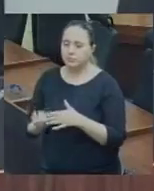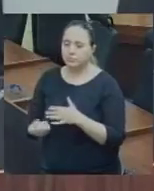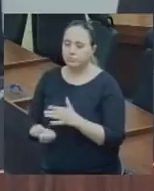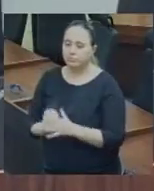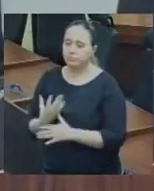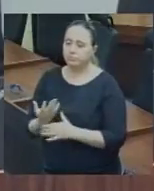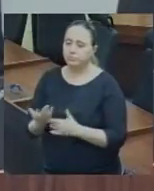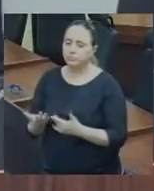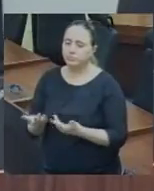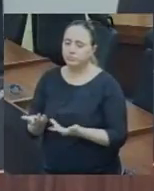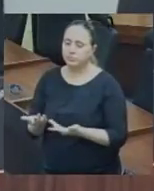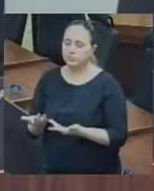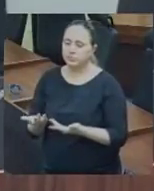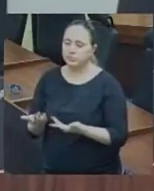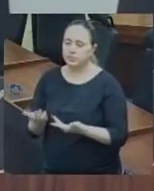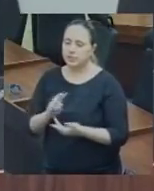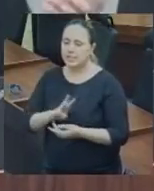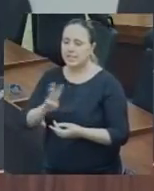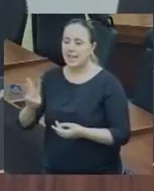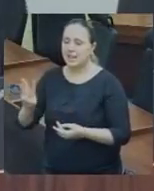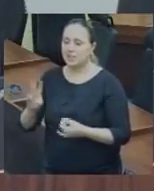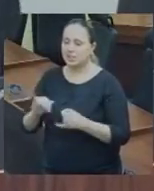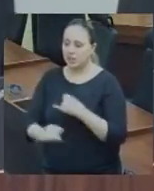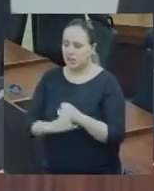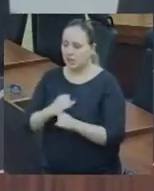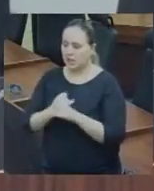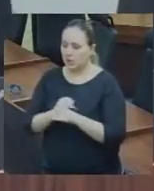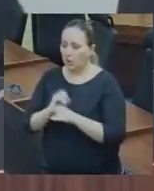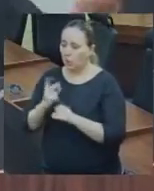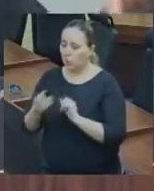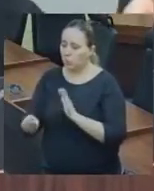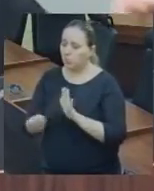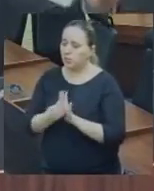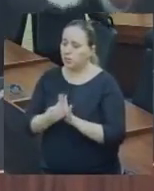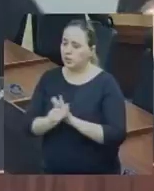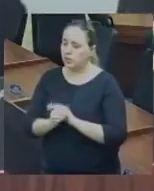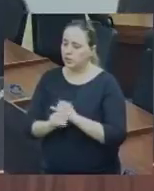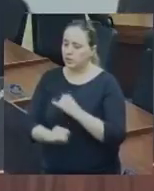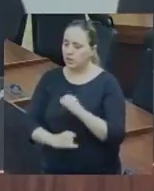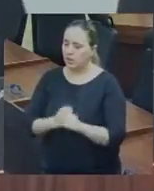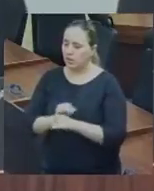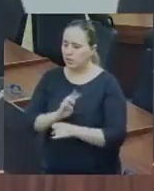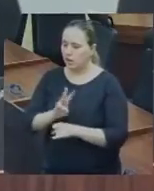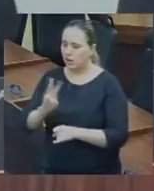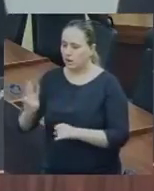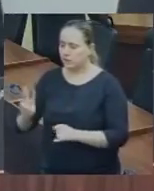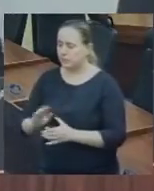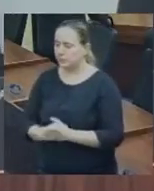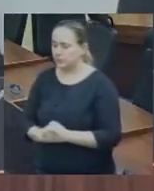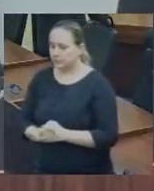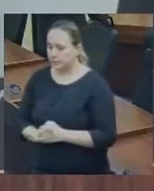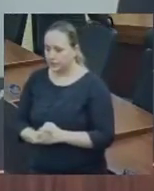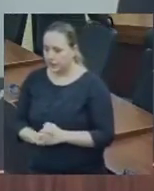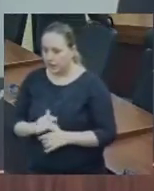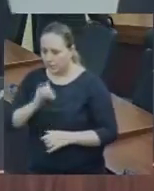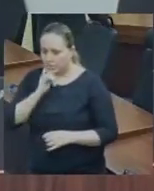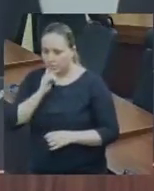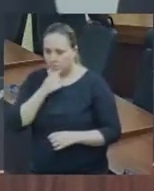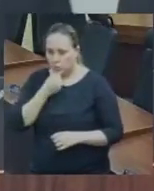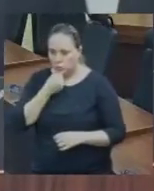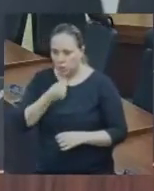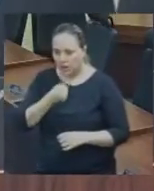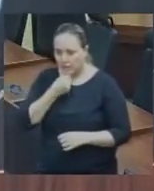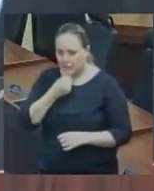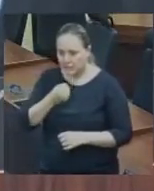é sites na internet o que publica na internet inclusive por exemplo jornalistas que fazem release para instituições